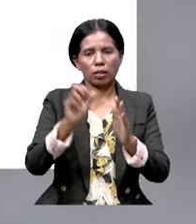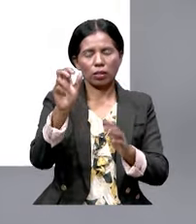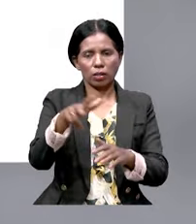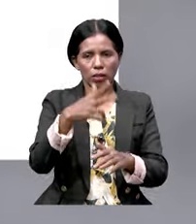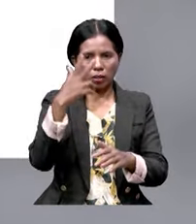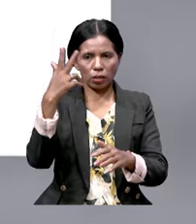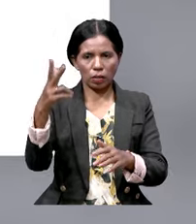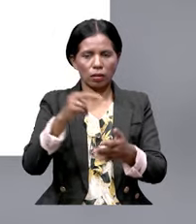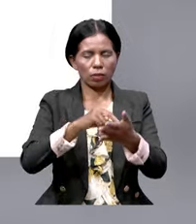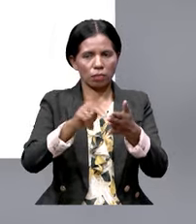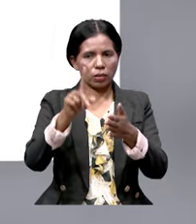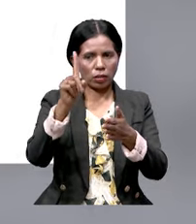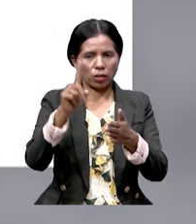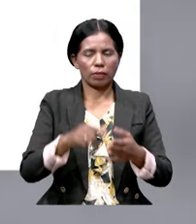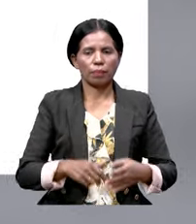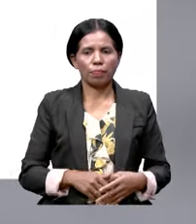resintolu número ida.